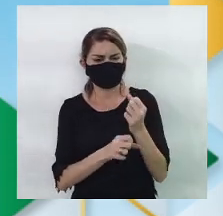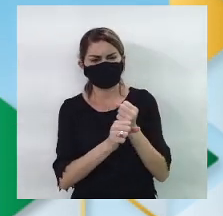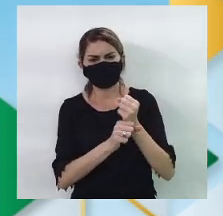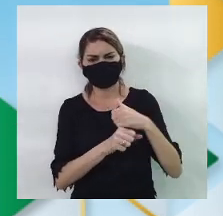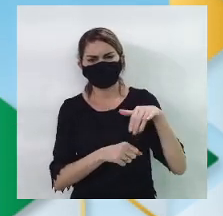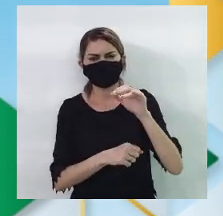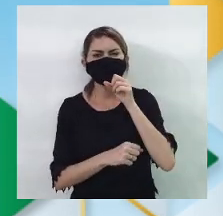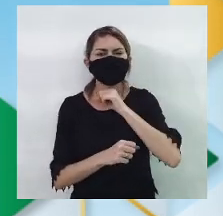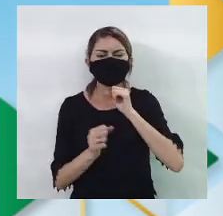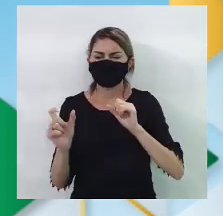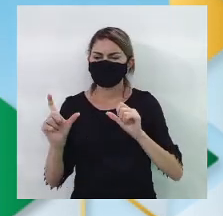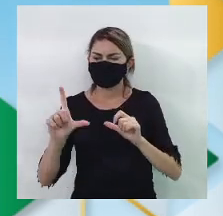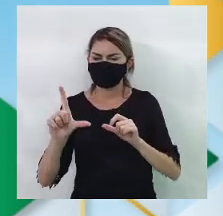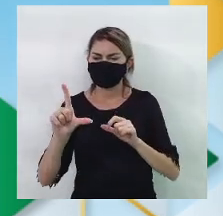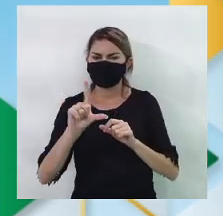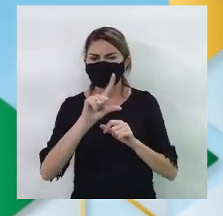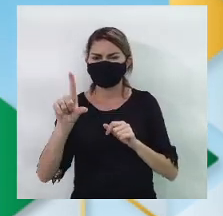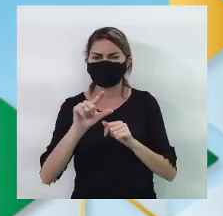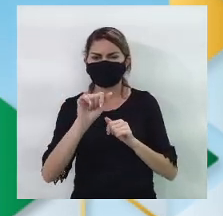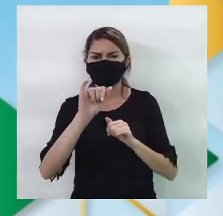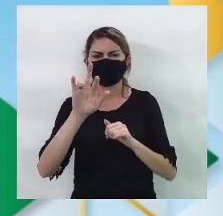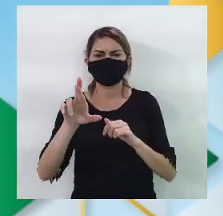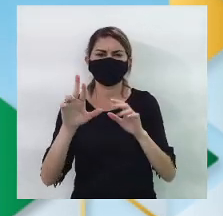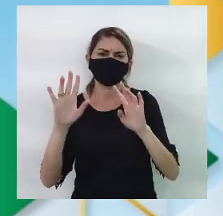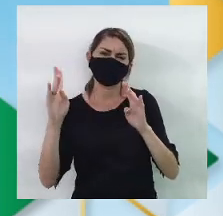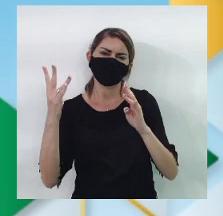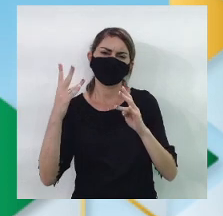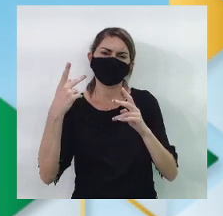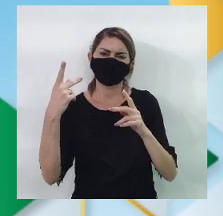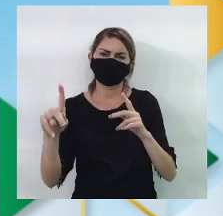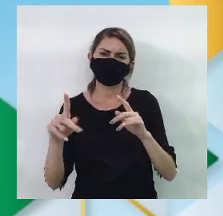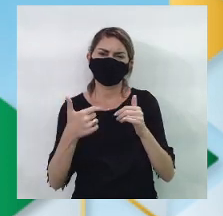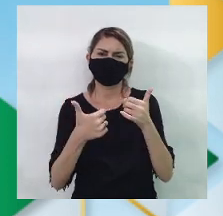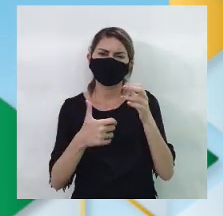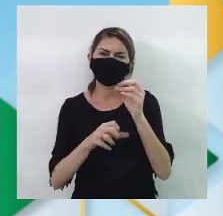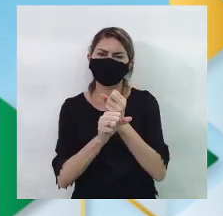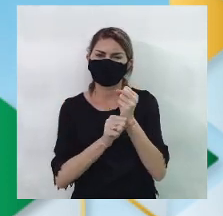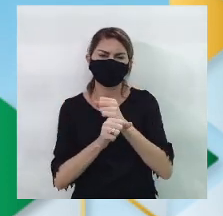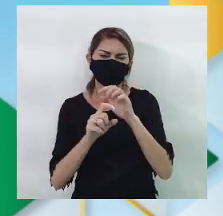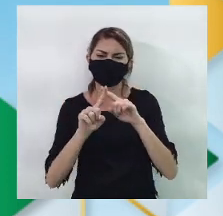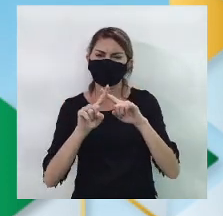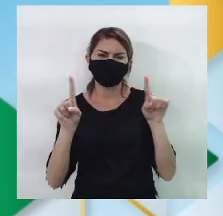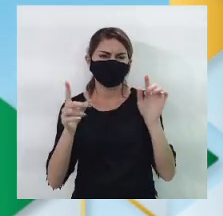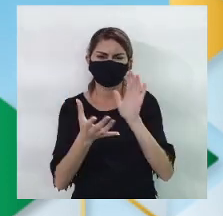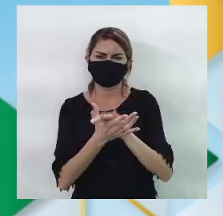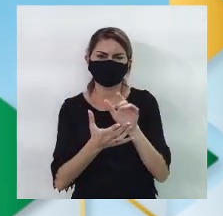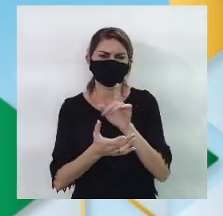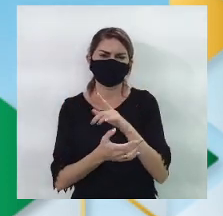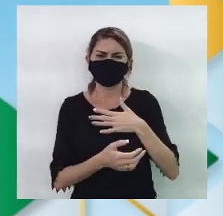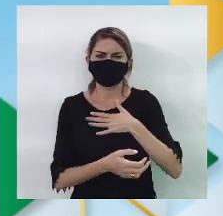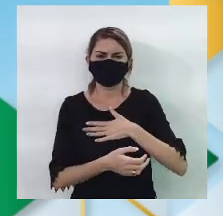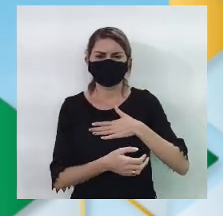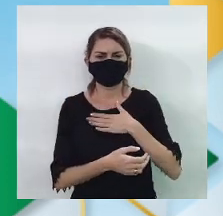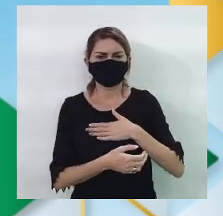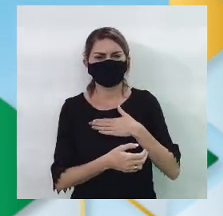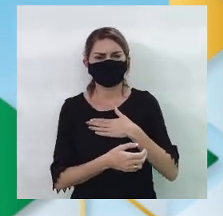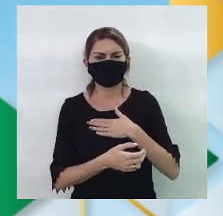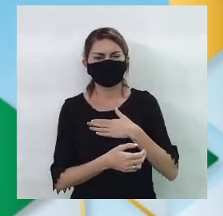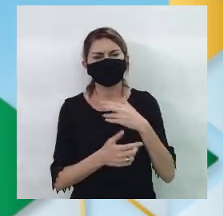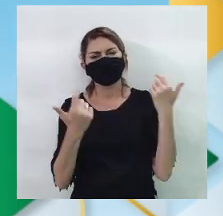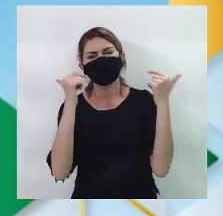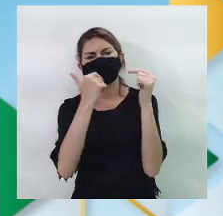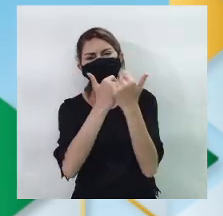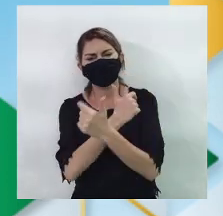velho, com Zilar, noiva dele por 10 anos, mas não se casaram. Eu gosto, ela diz aos